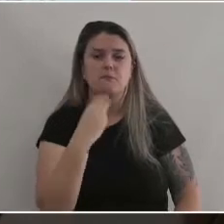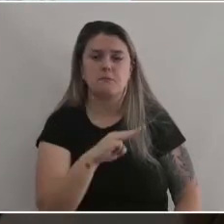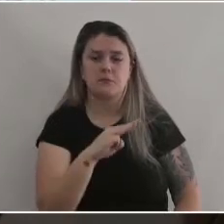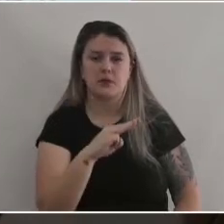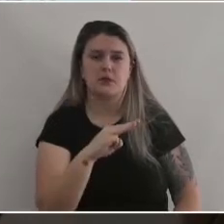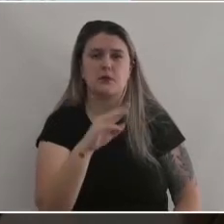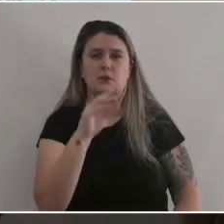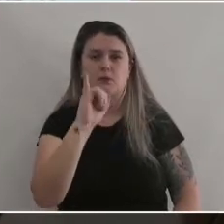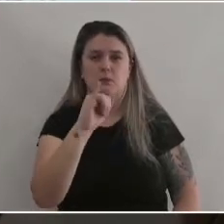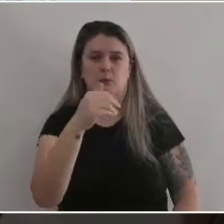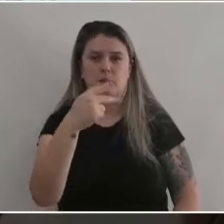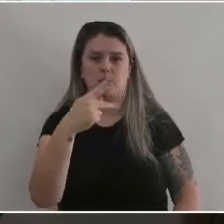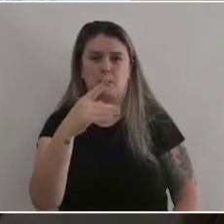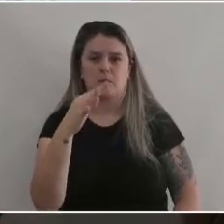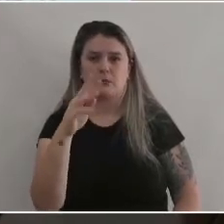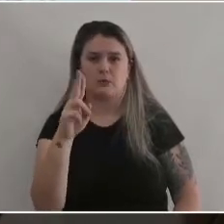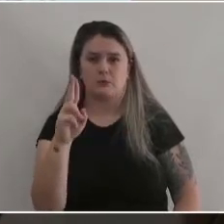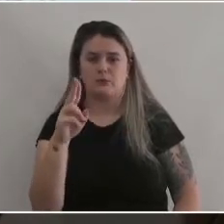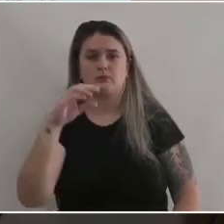13.385.000 de IPTU,